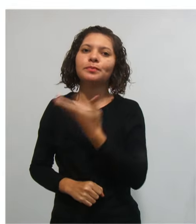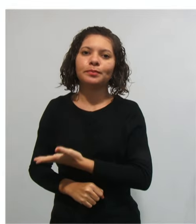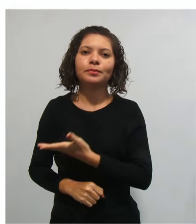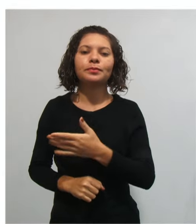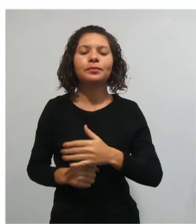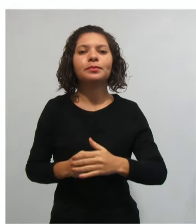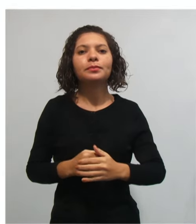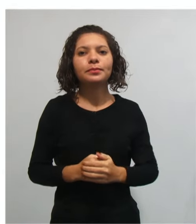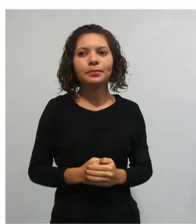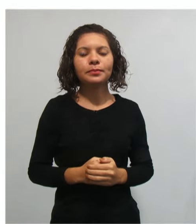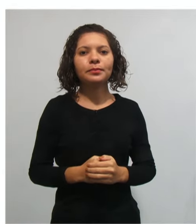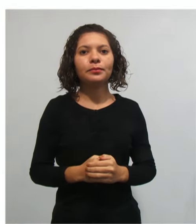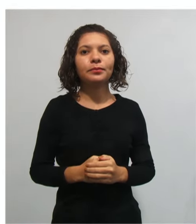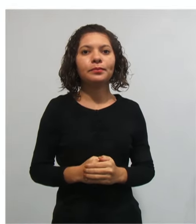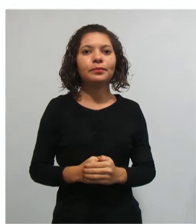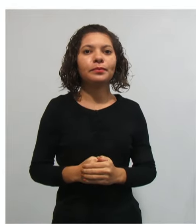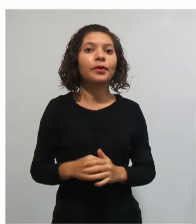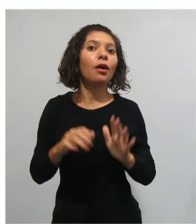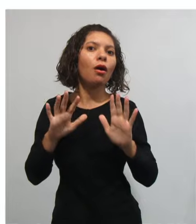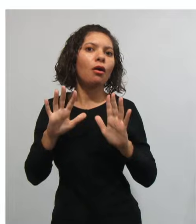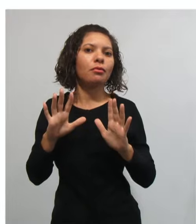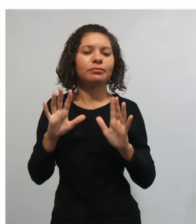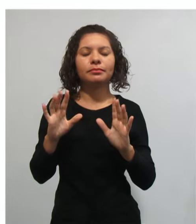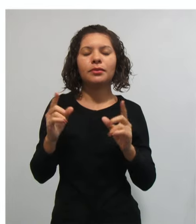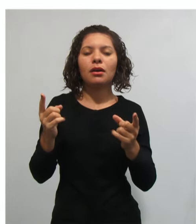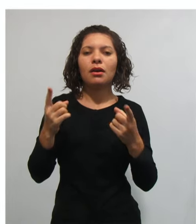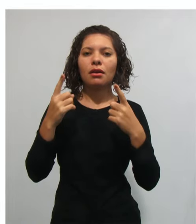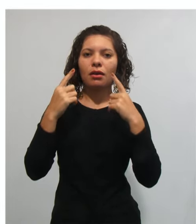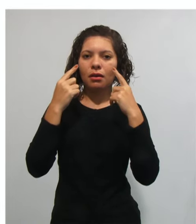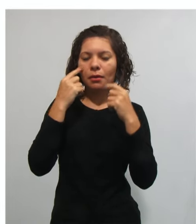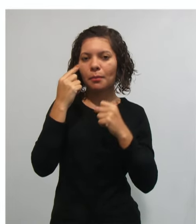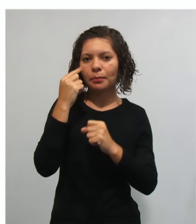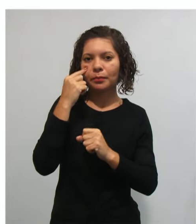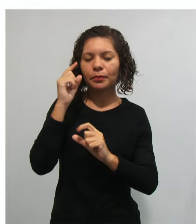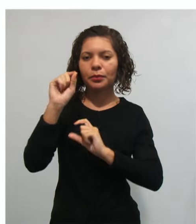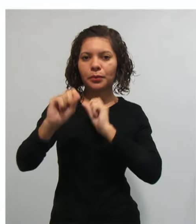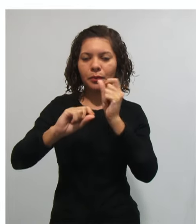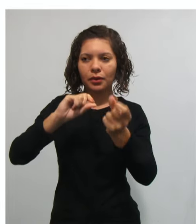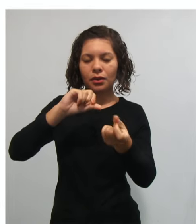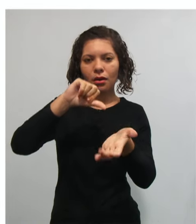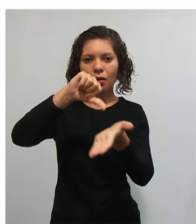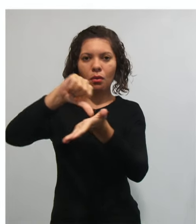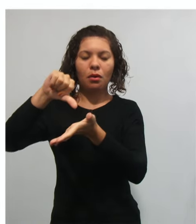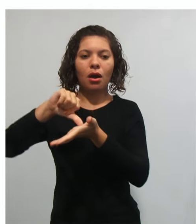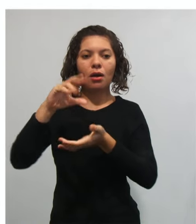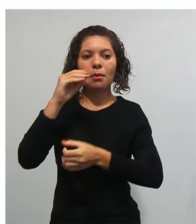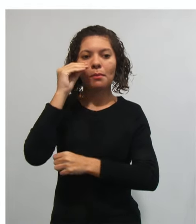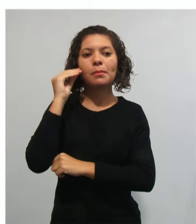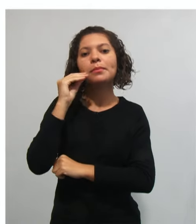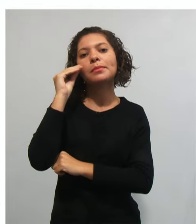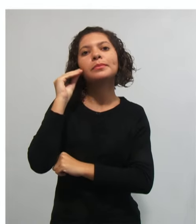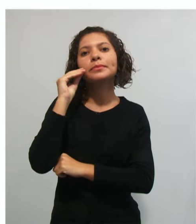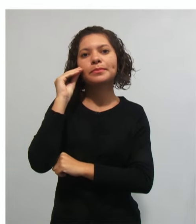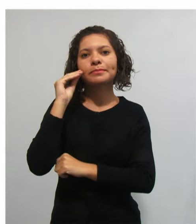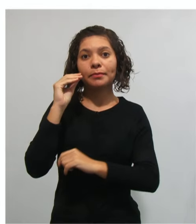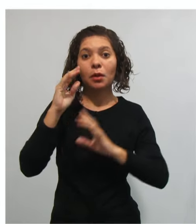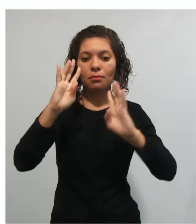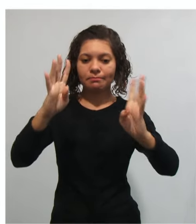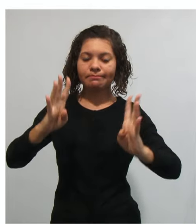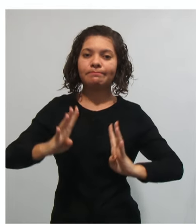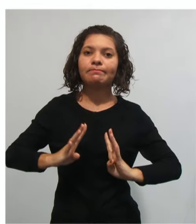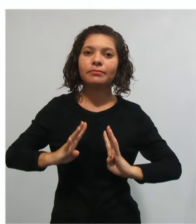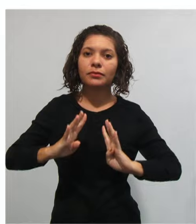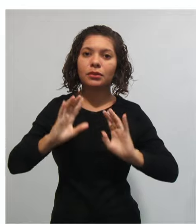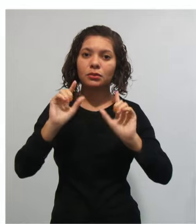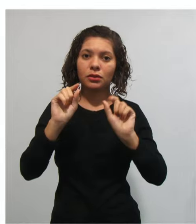bncc E aí eu quero fazer só um um rápido destaque aqui com relação aos Campos de experiência eh chamando a sua